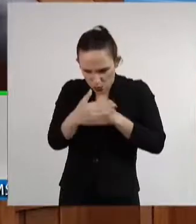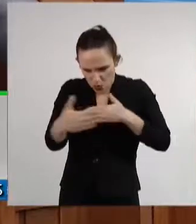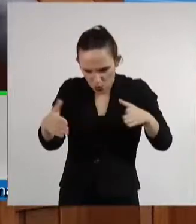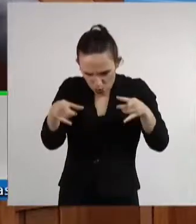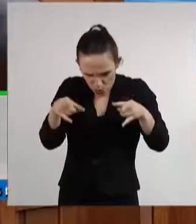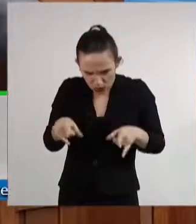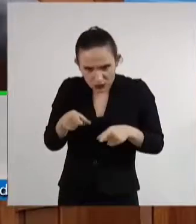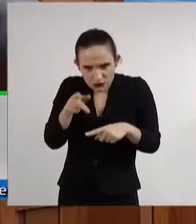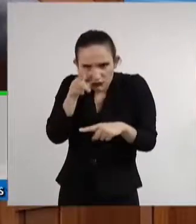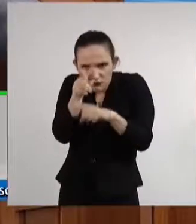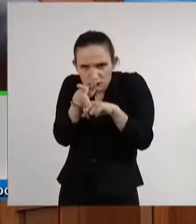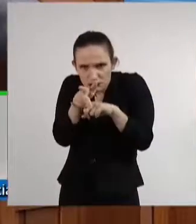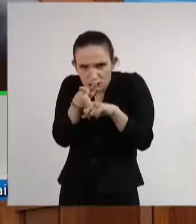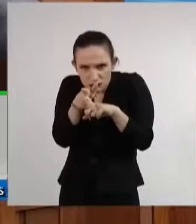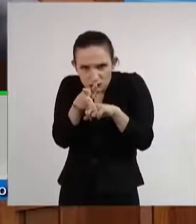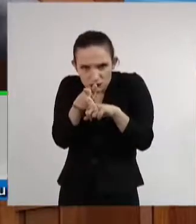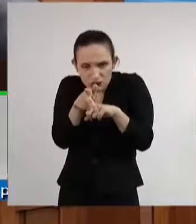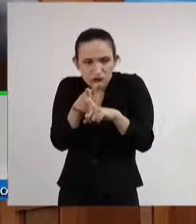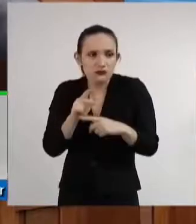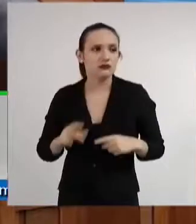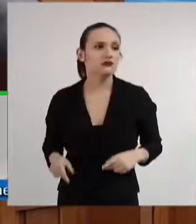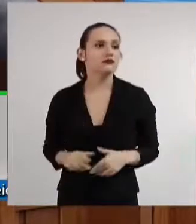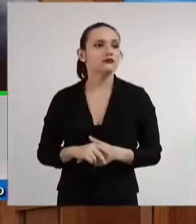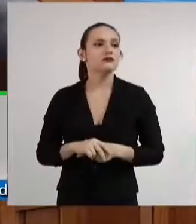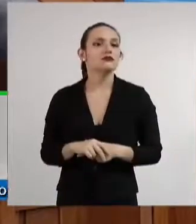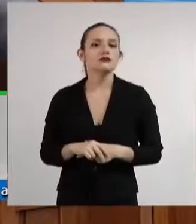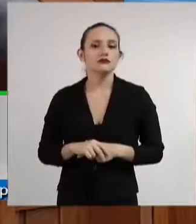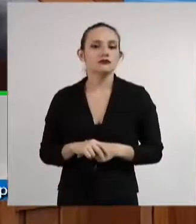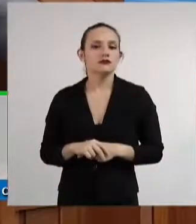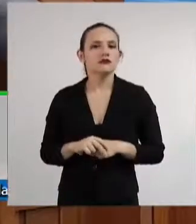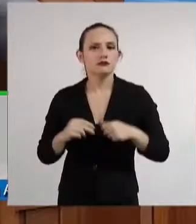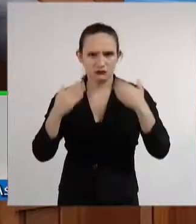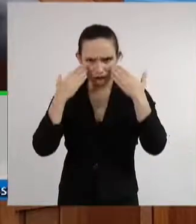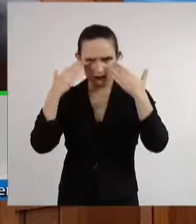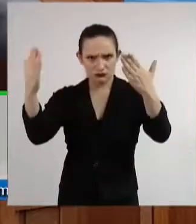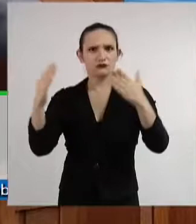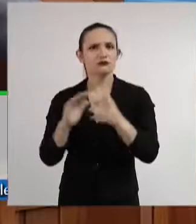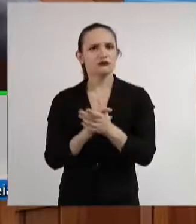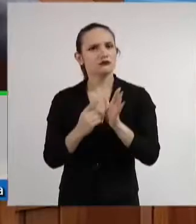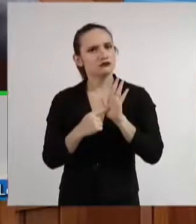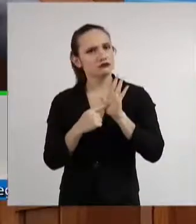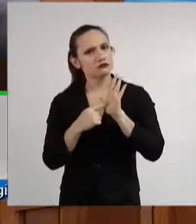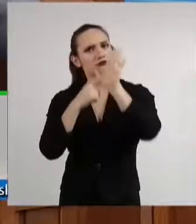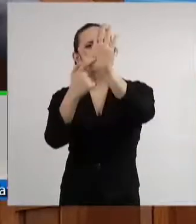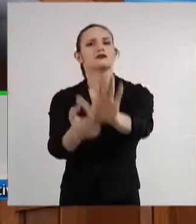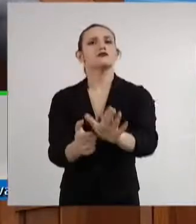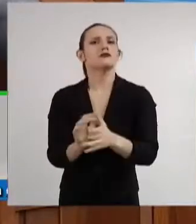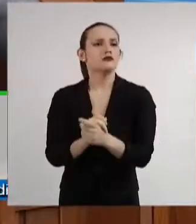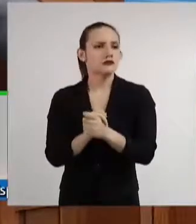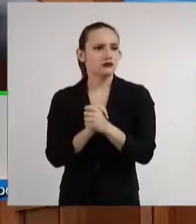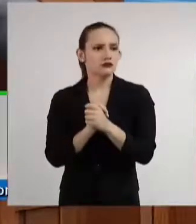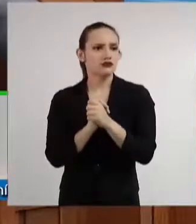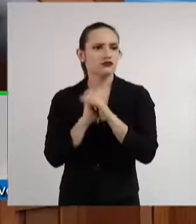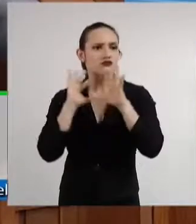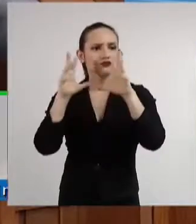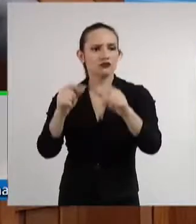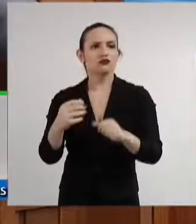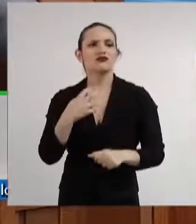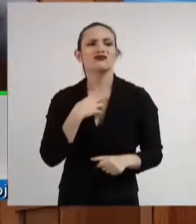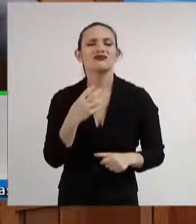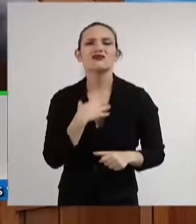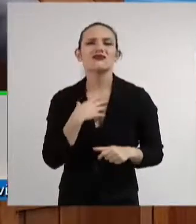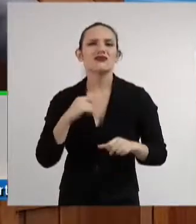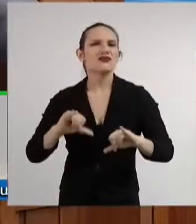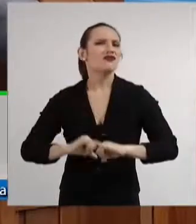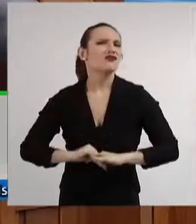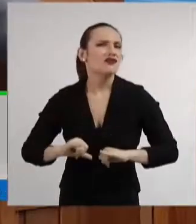sua própria casa, e colocar realmente para fora tudo aquilo que ela estava sofrendo, a